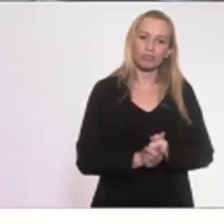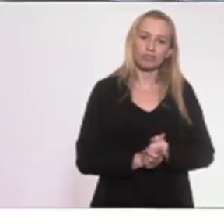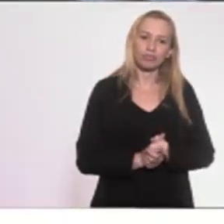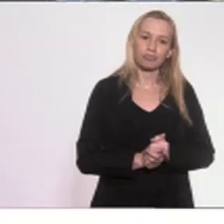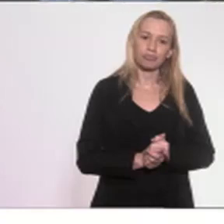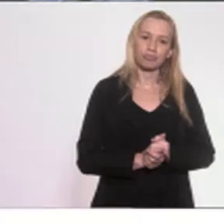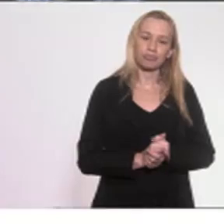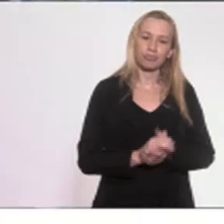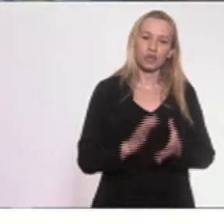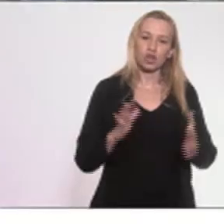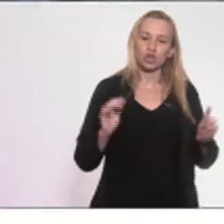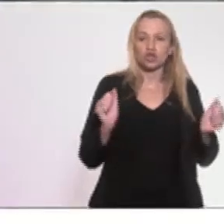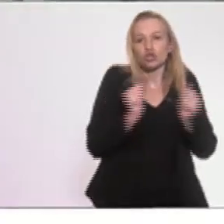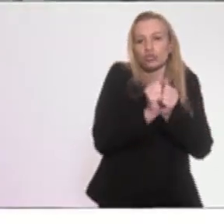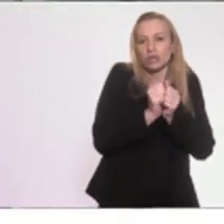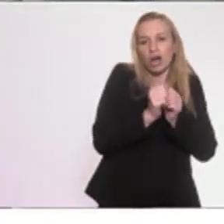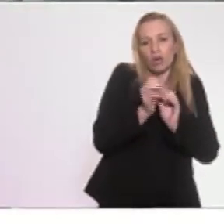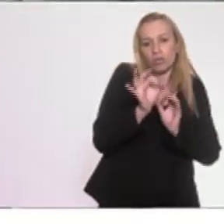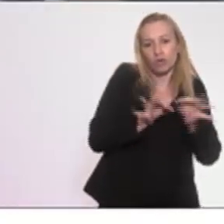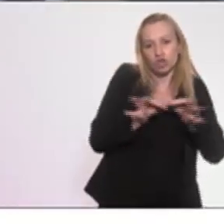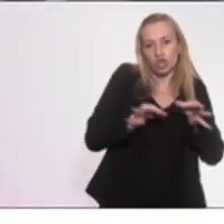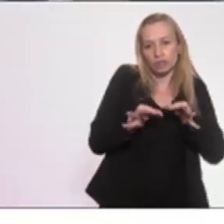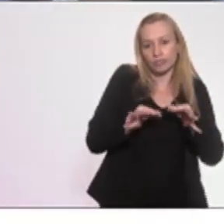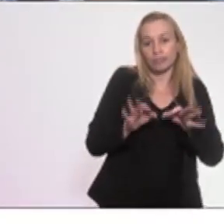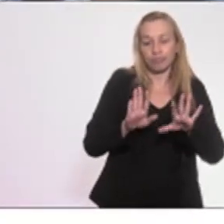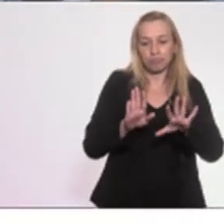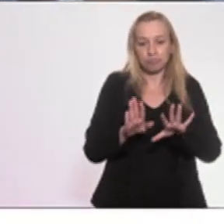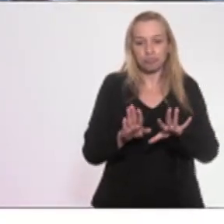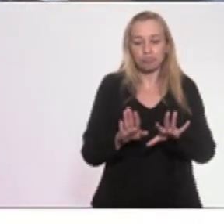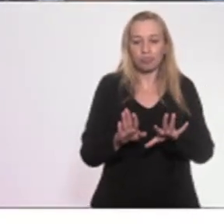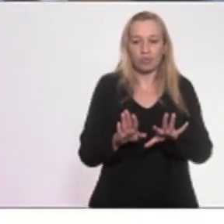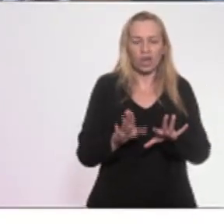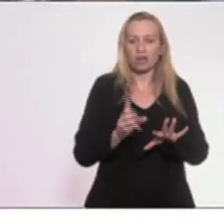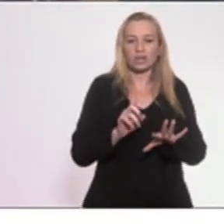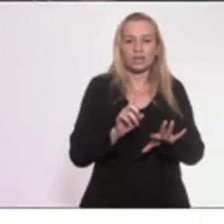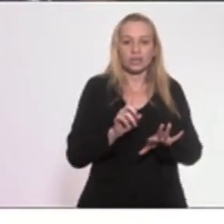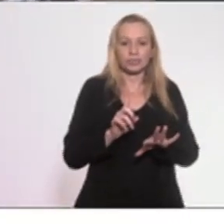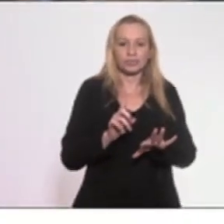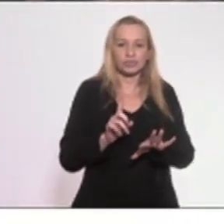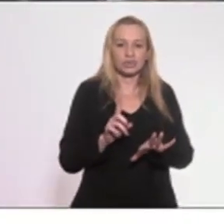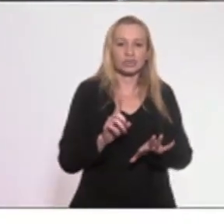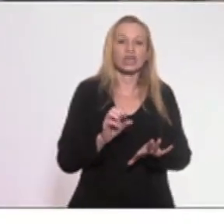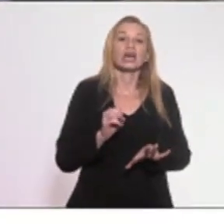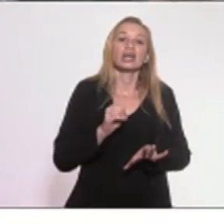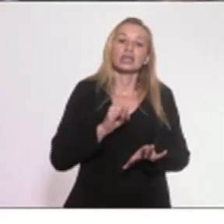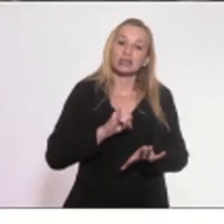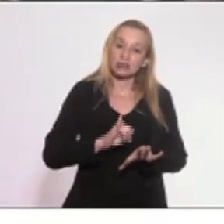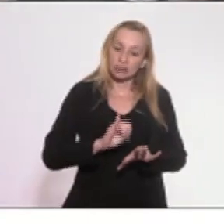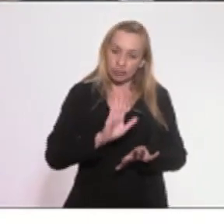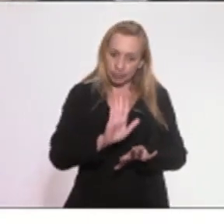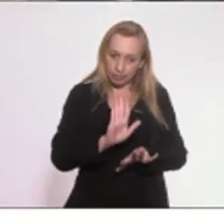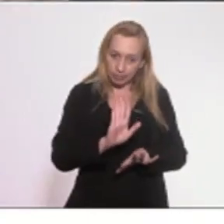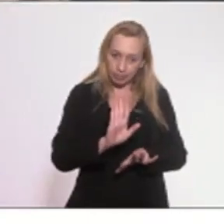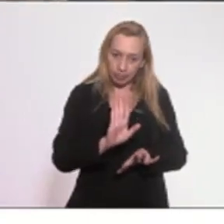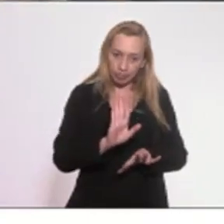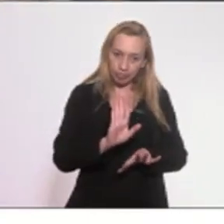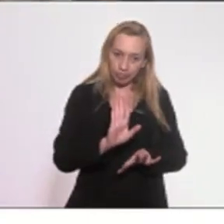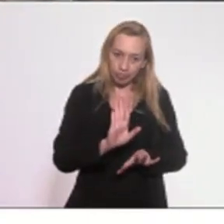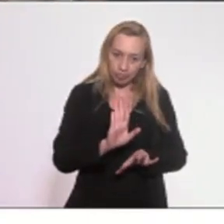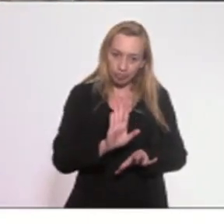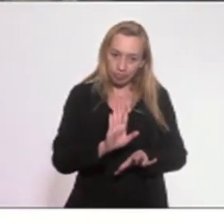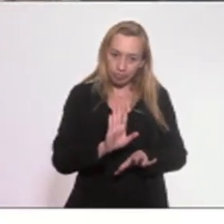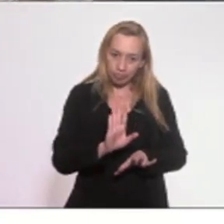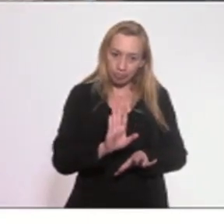Anexar um projeto a outro? Que aí olha só, se o autor... Não, é nem se coautoria... Se o Felipe, deputado Felipe... Não tem porque aí Vossa Excelência não